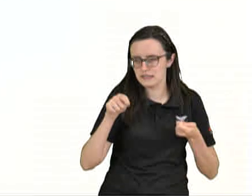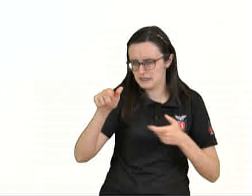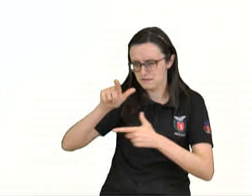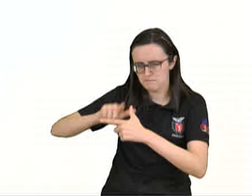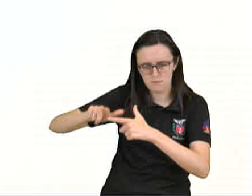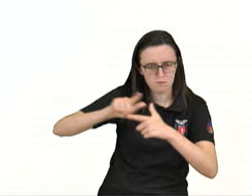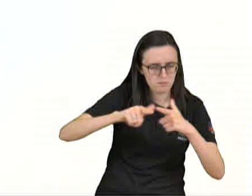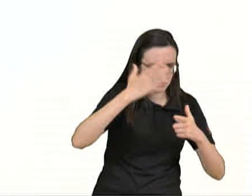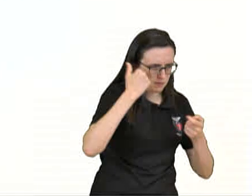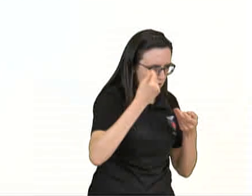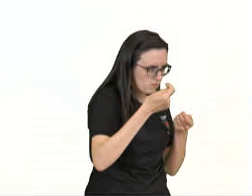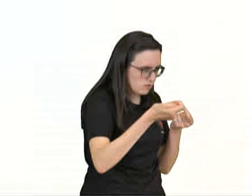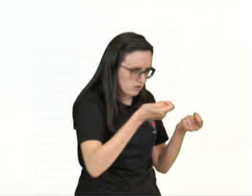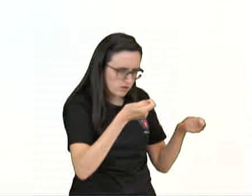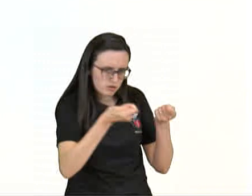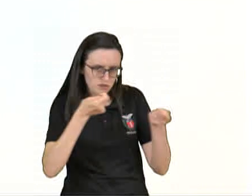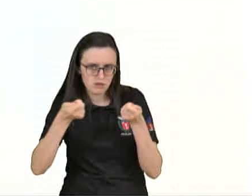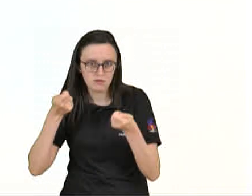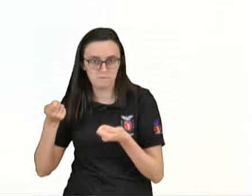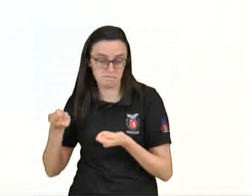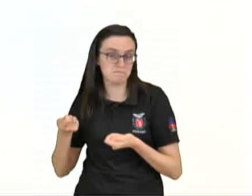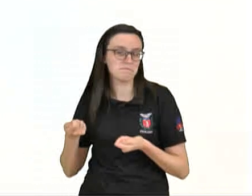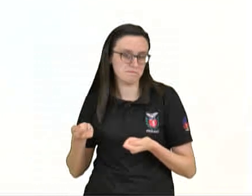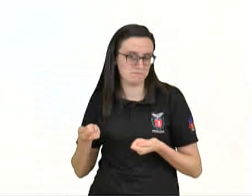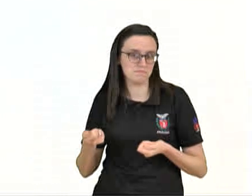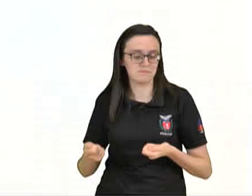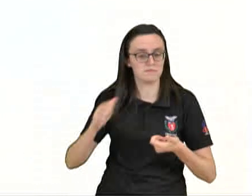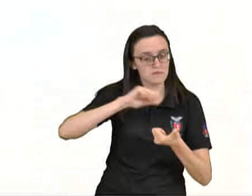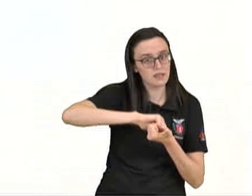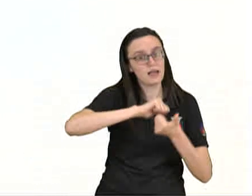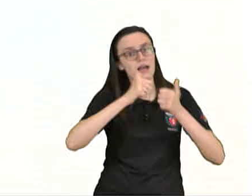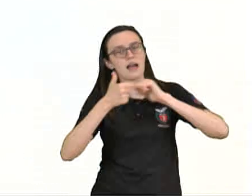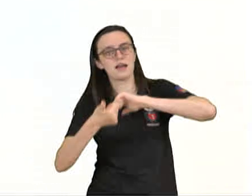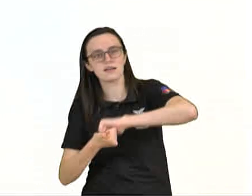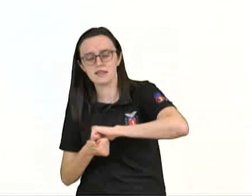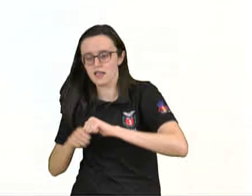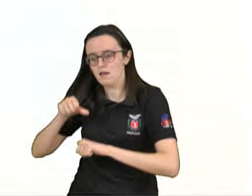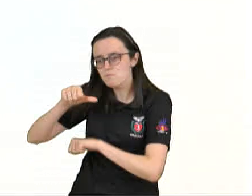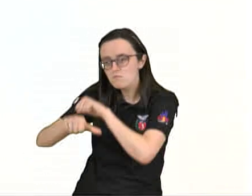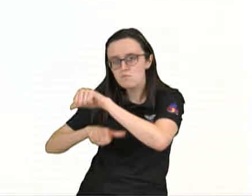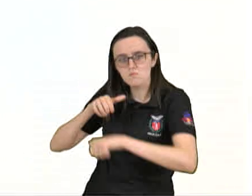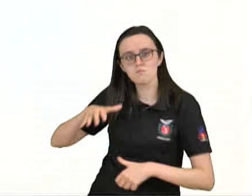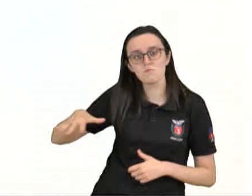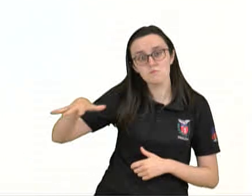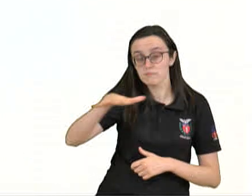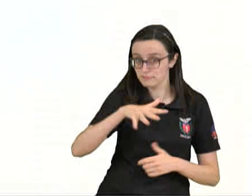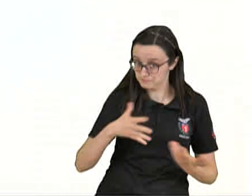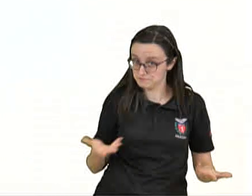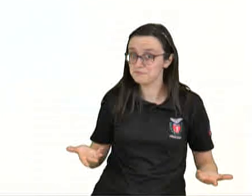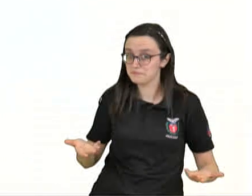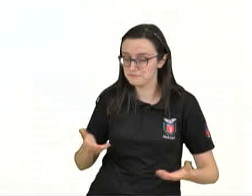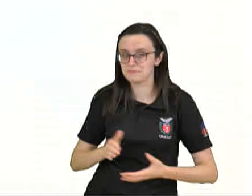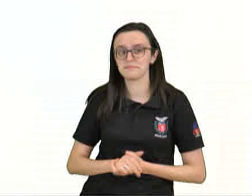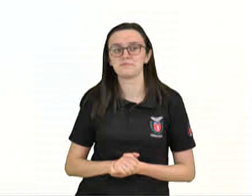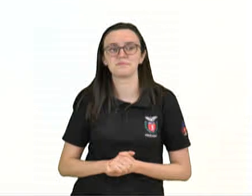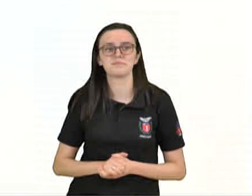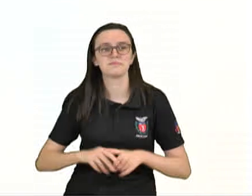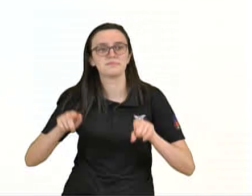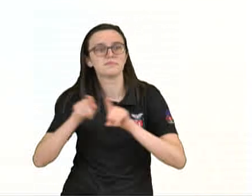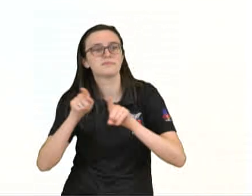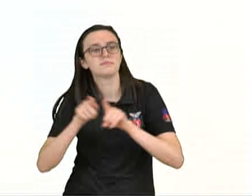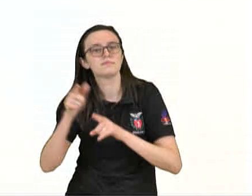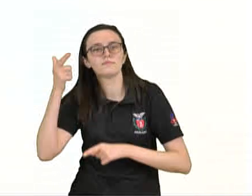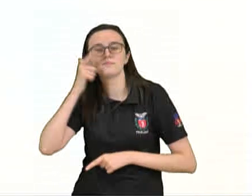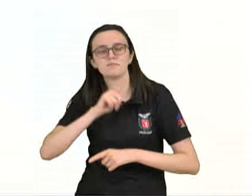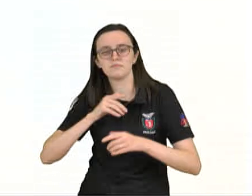problemas, pois é, de adaptar-se a mudanças, de